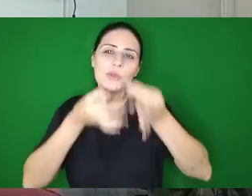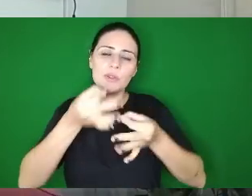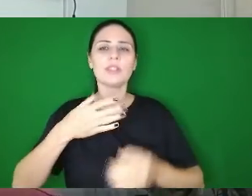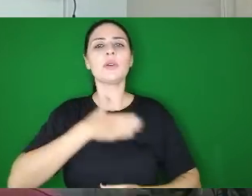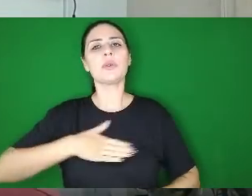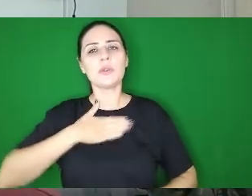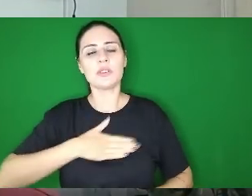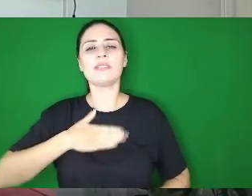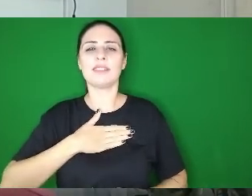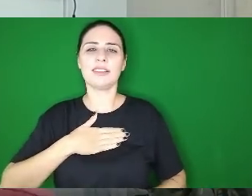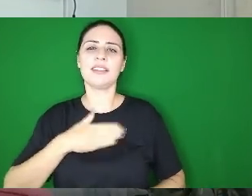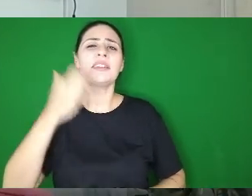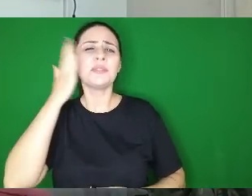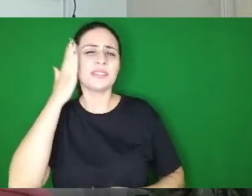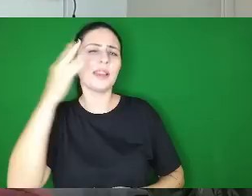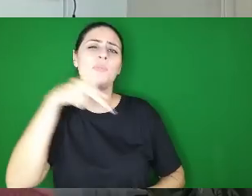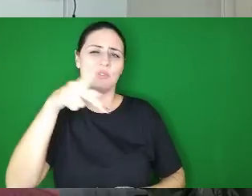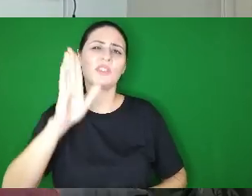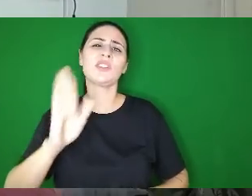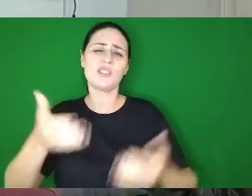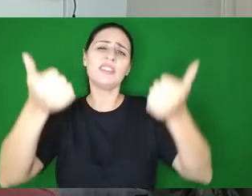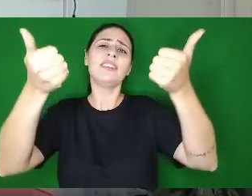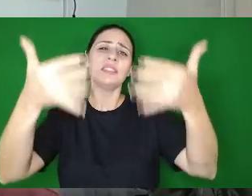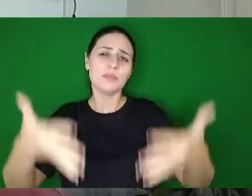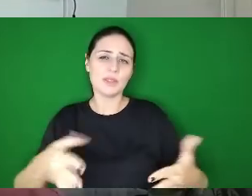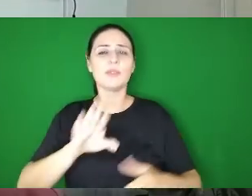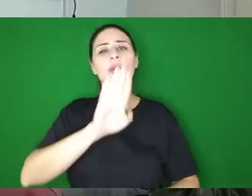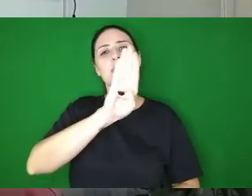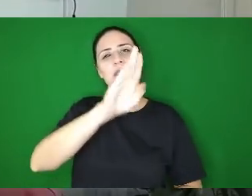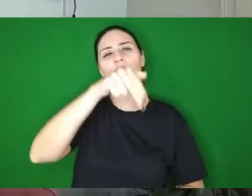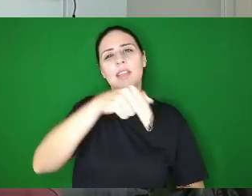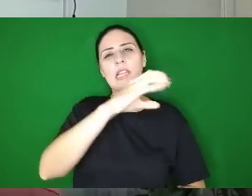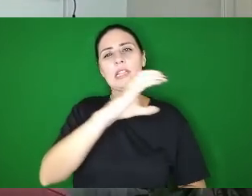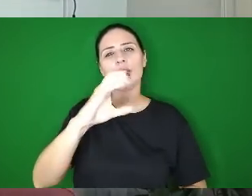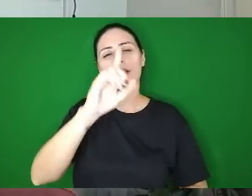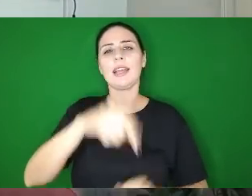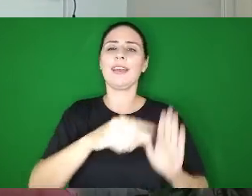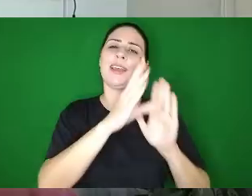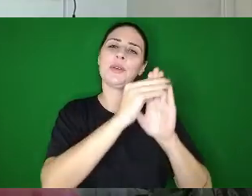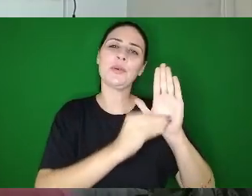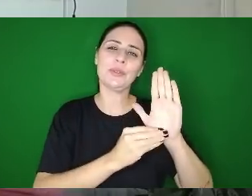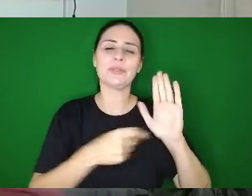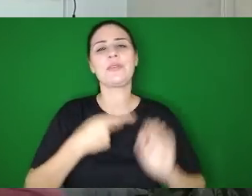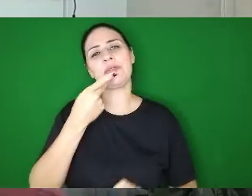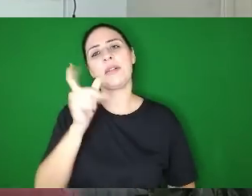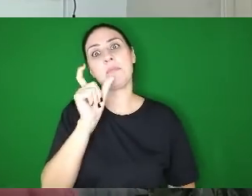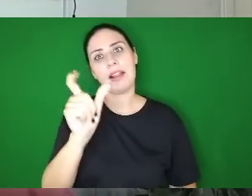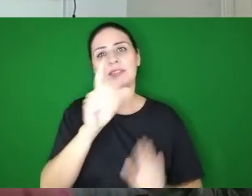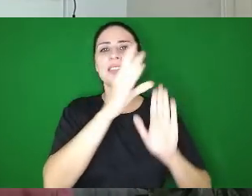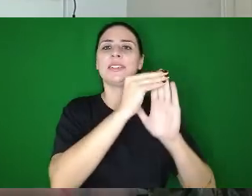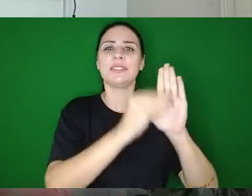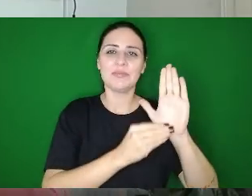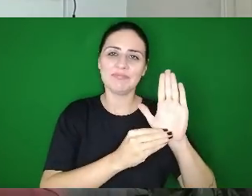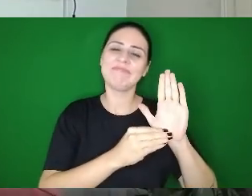eu sei que a professora já falou sobre isso, que a base ela vem com os conteúdos, vou falar conteúdo, porque para mim é mais fácil, aquele rol